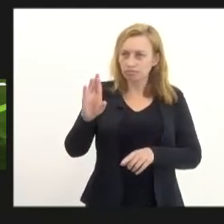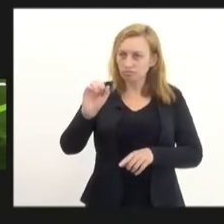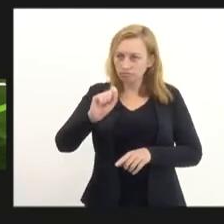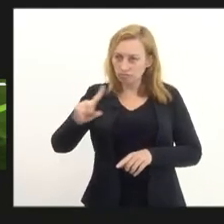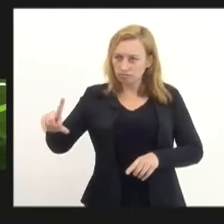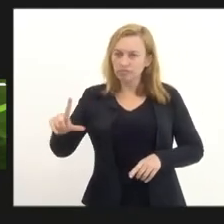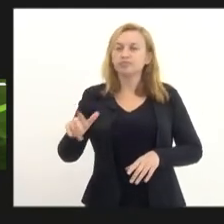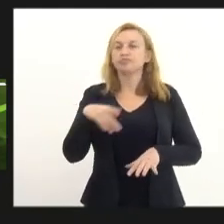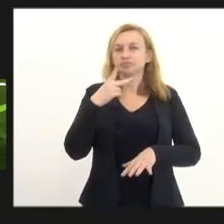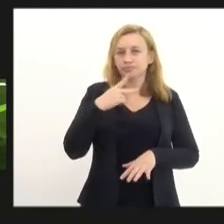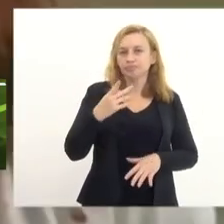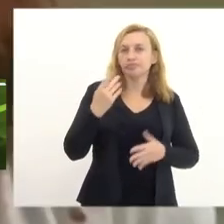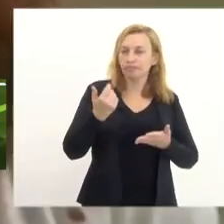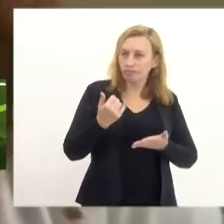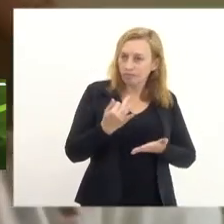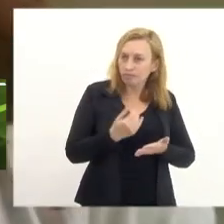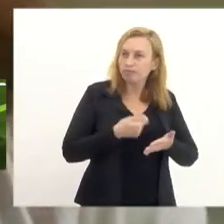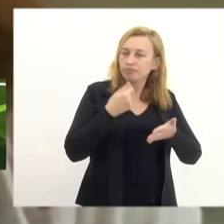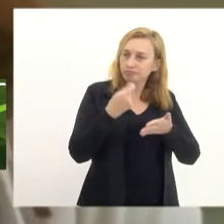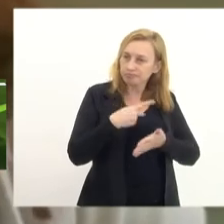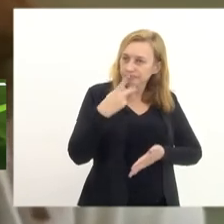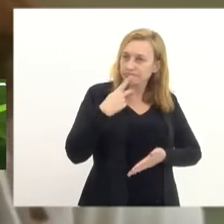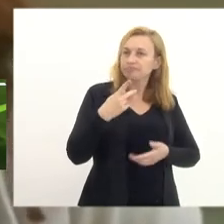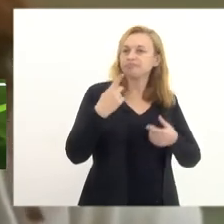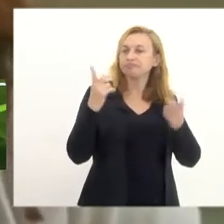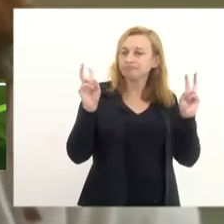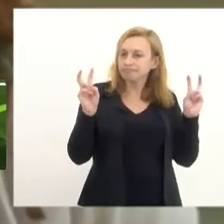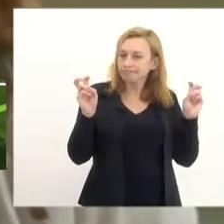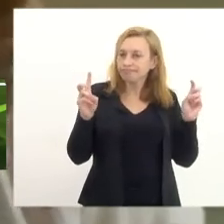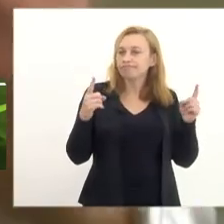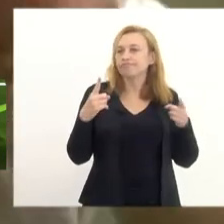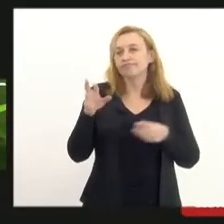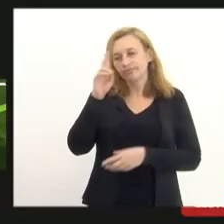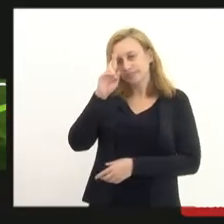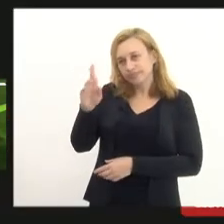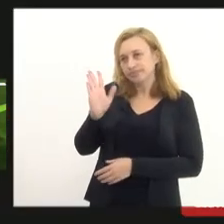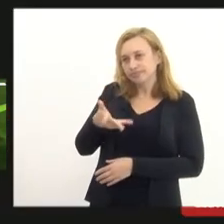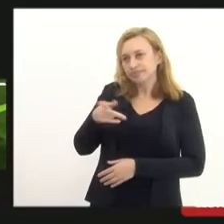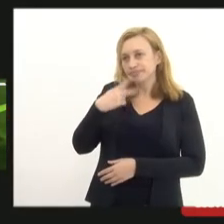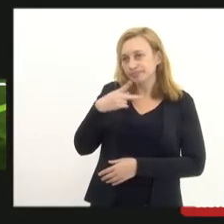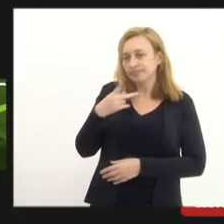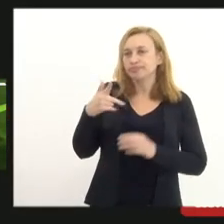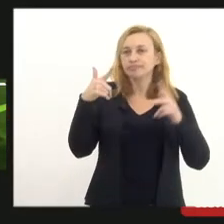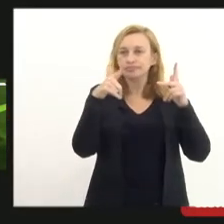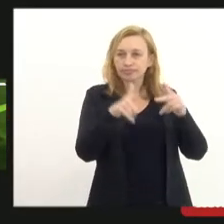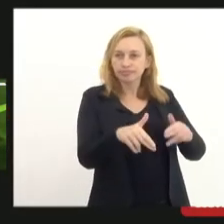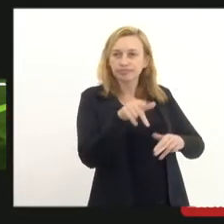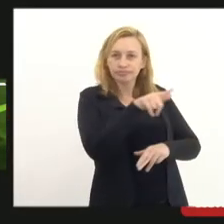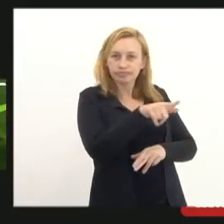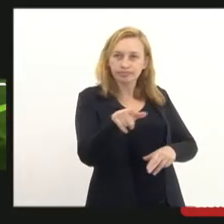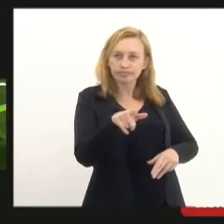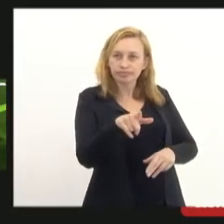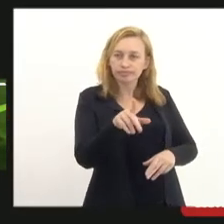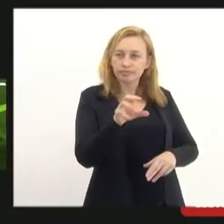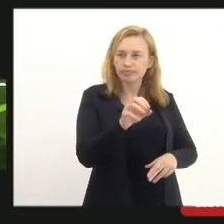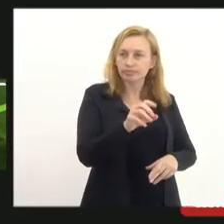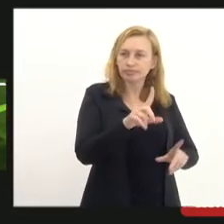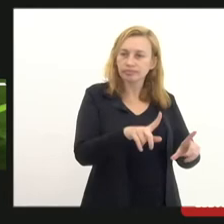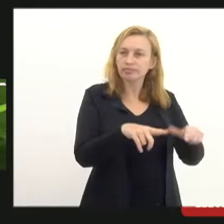gente persiste nessa situação, porque como a senhora colocou, da mesma maneira que eles,